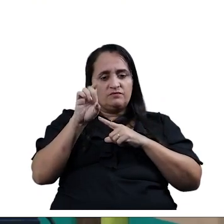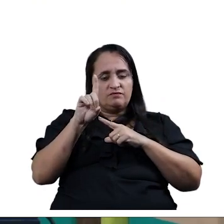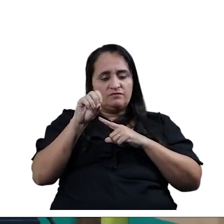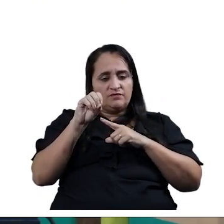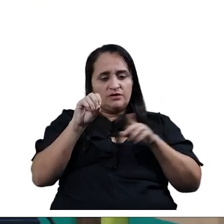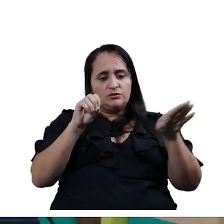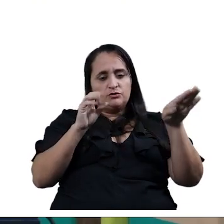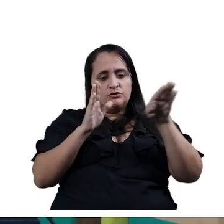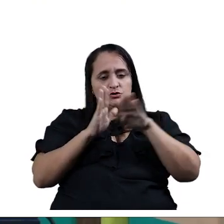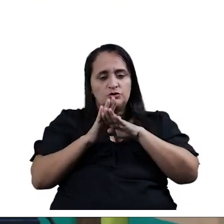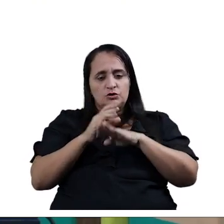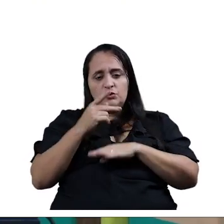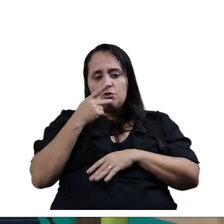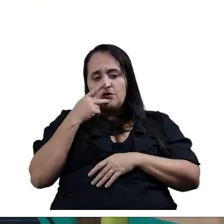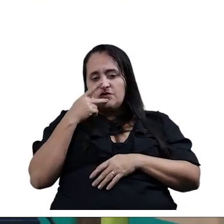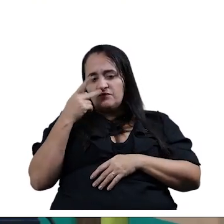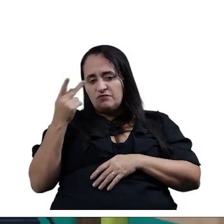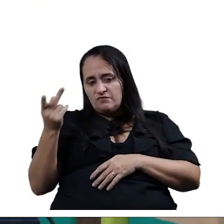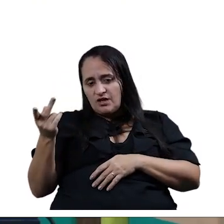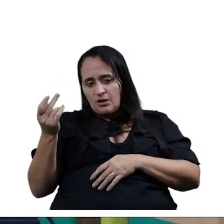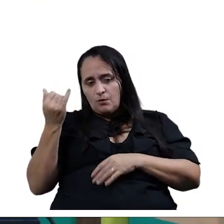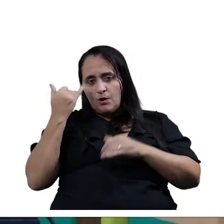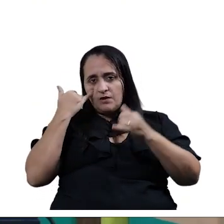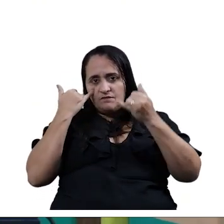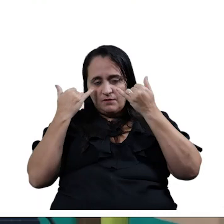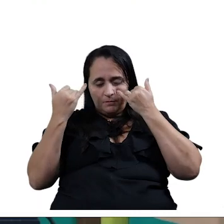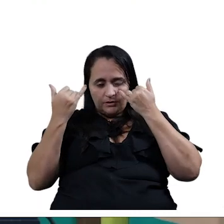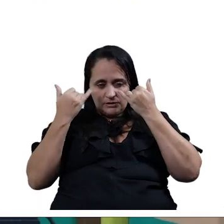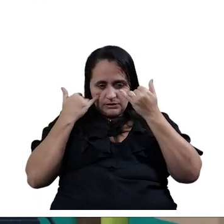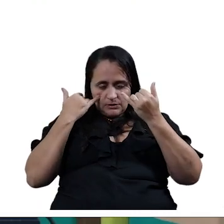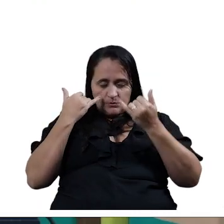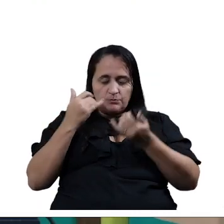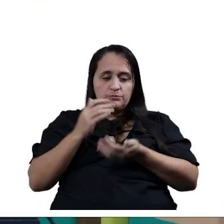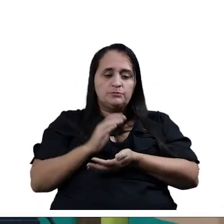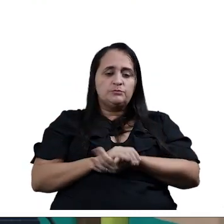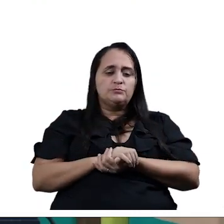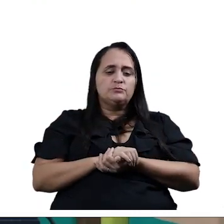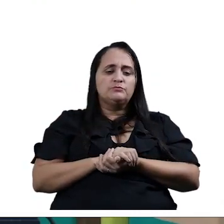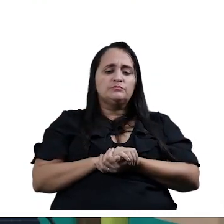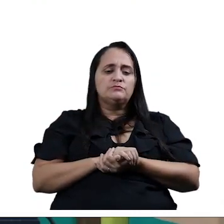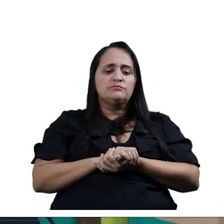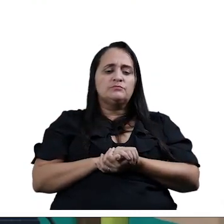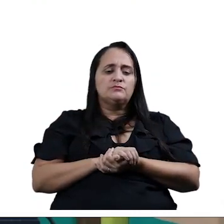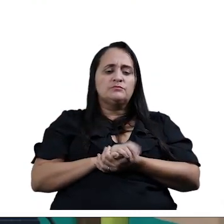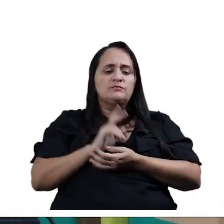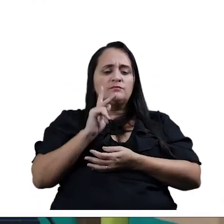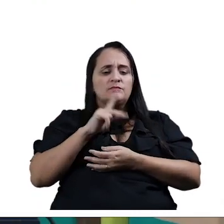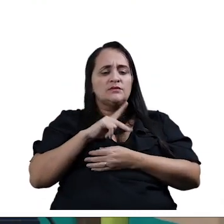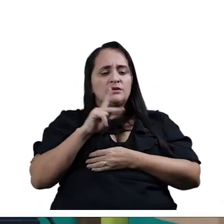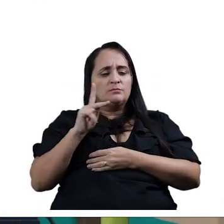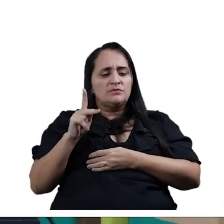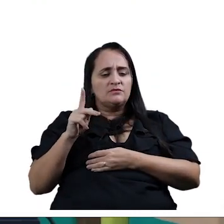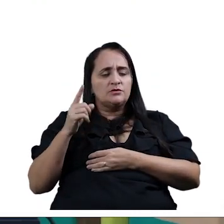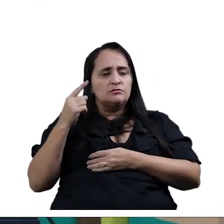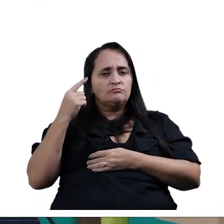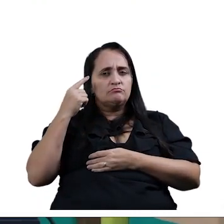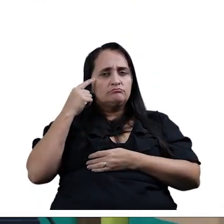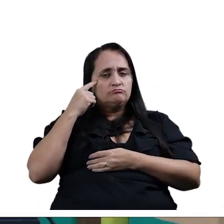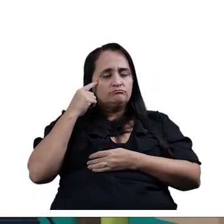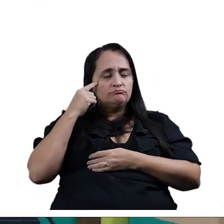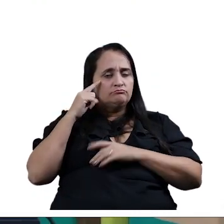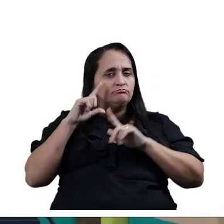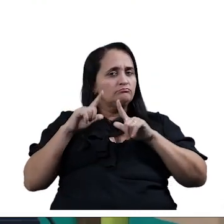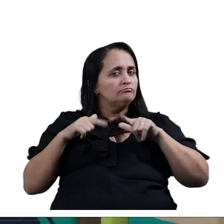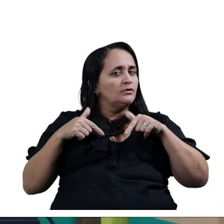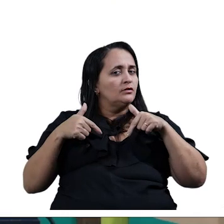Godofredo chegou para poder dar informação à professora. E aí a professora toma uma atitude. Qual